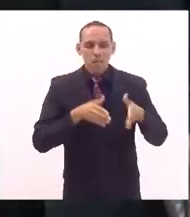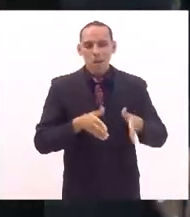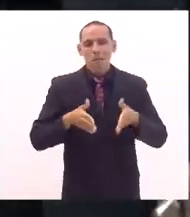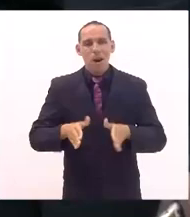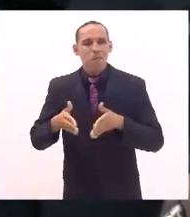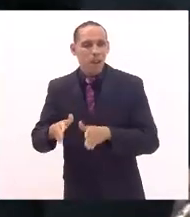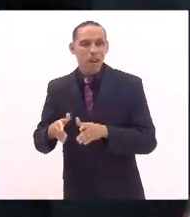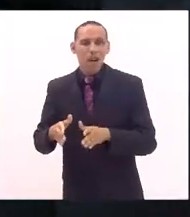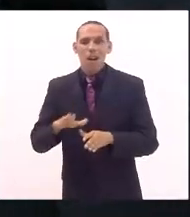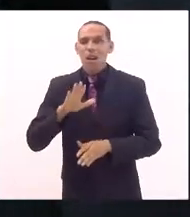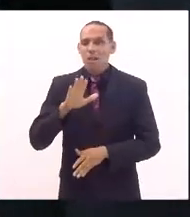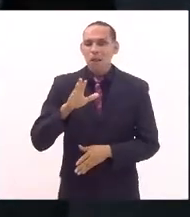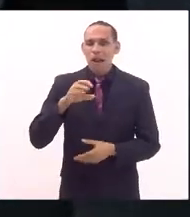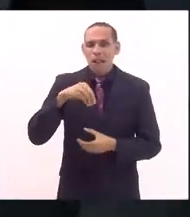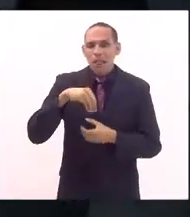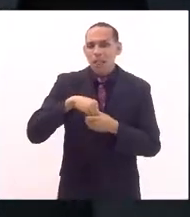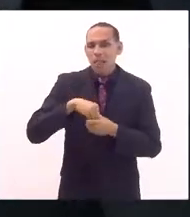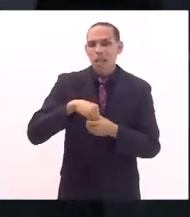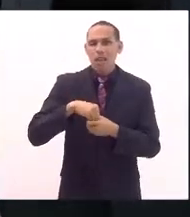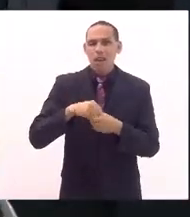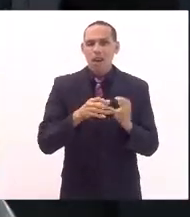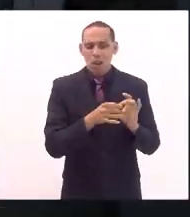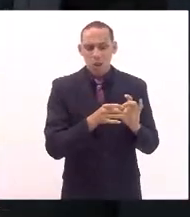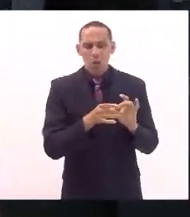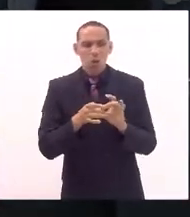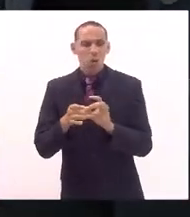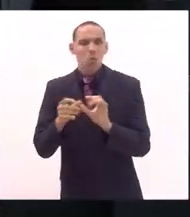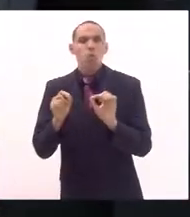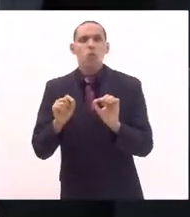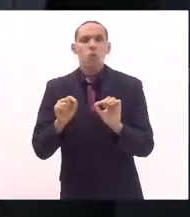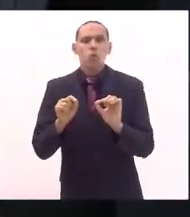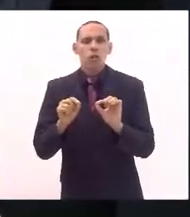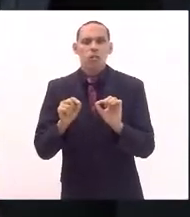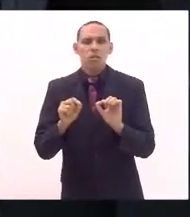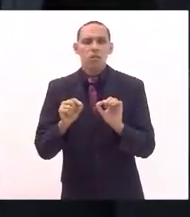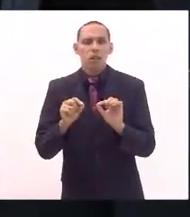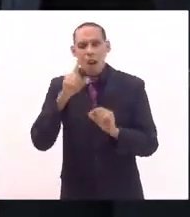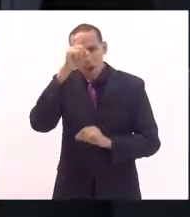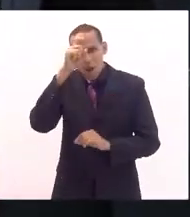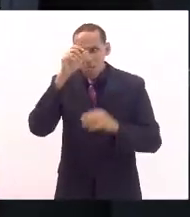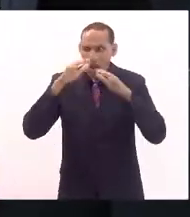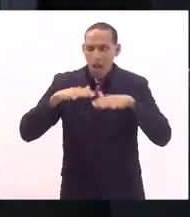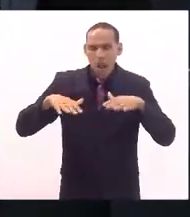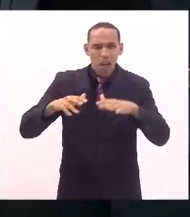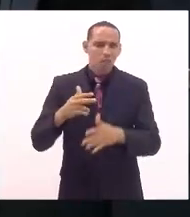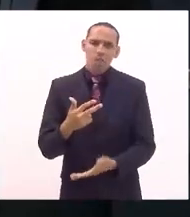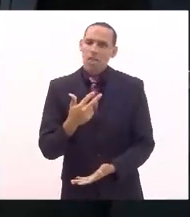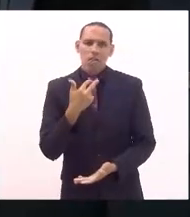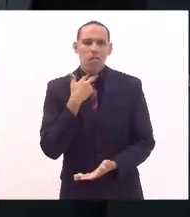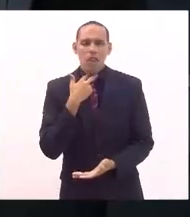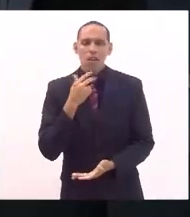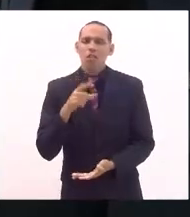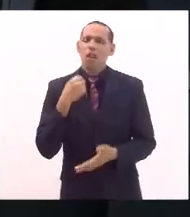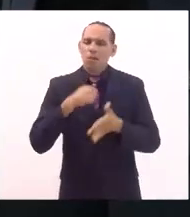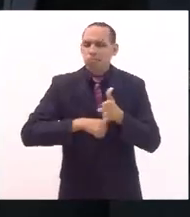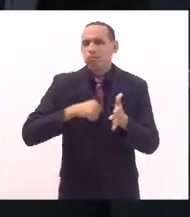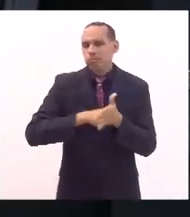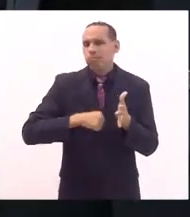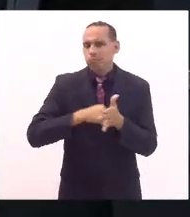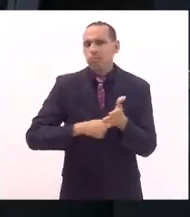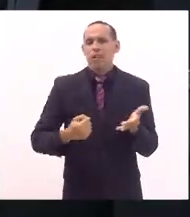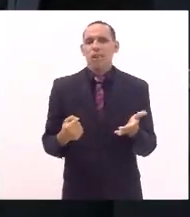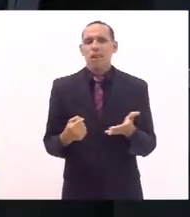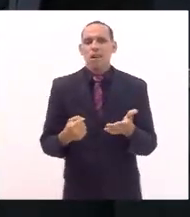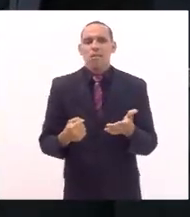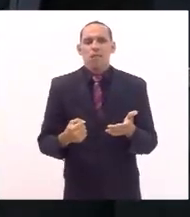deveriam mais estar inseridas no contexto né de hospitais Gerais Então essa é uma luta que essa frente